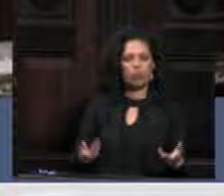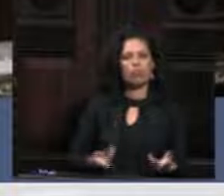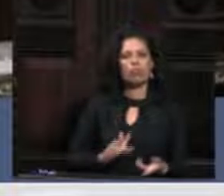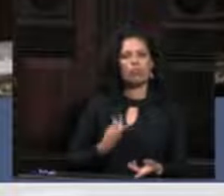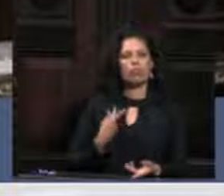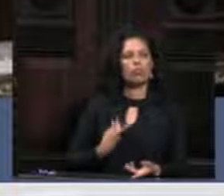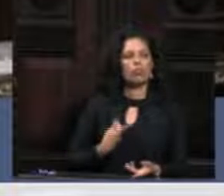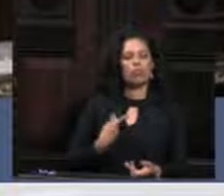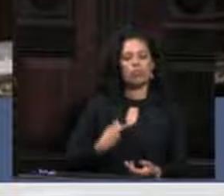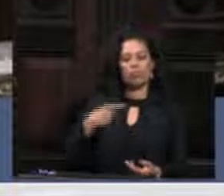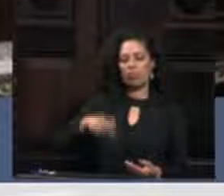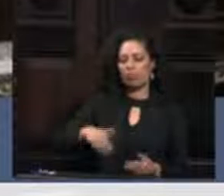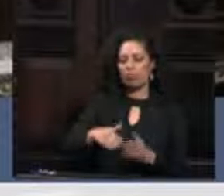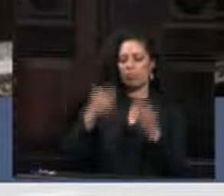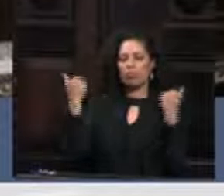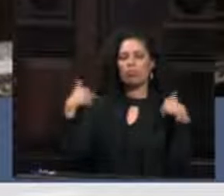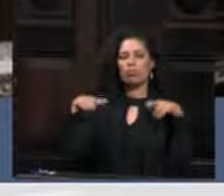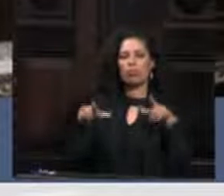vivendo nesta casa